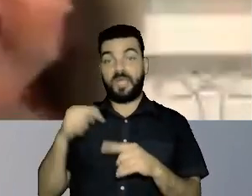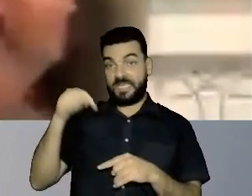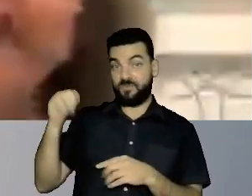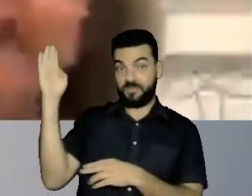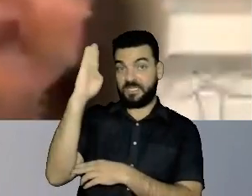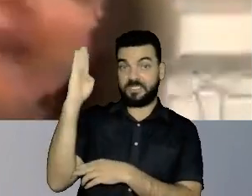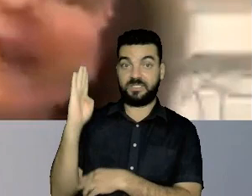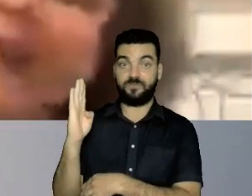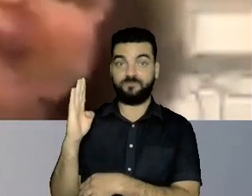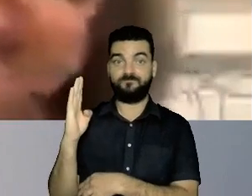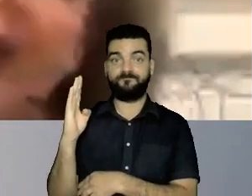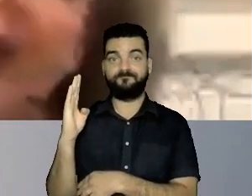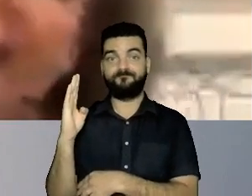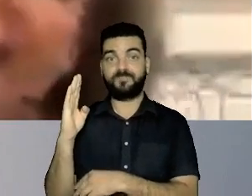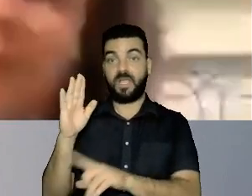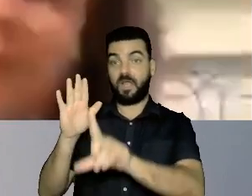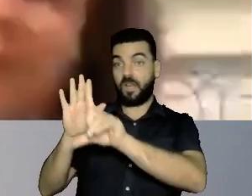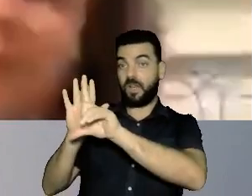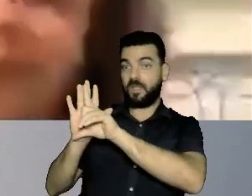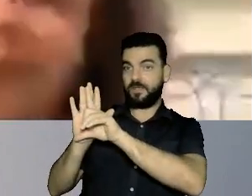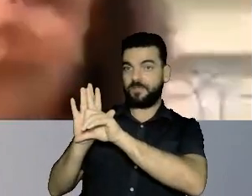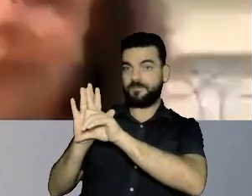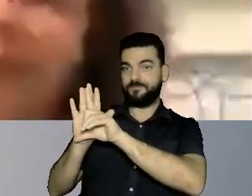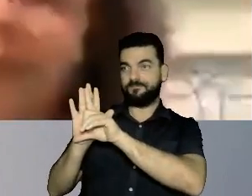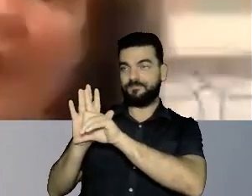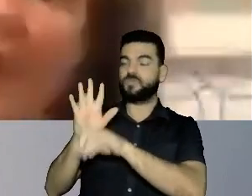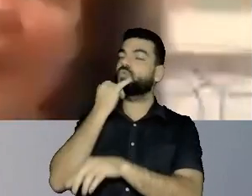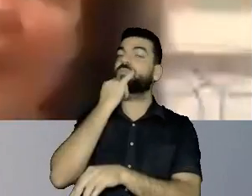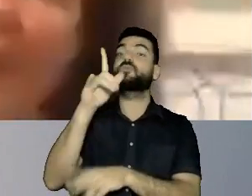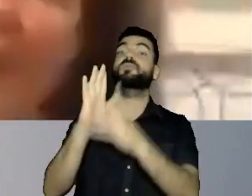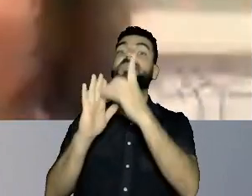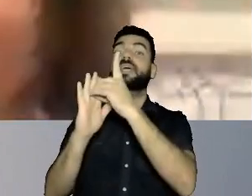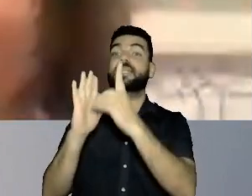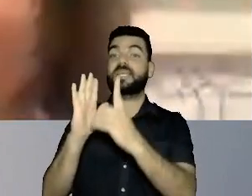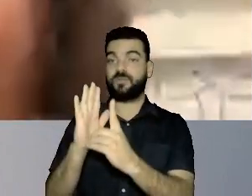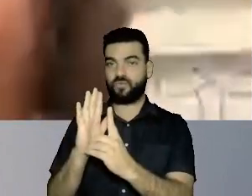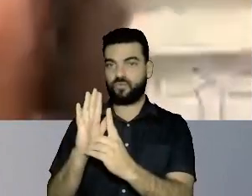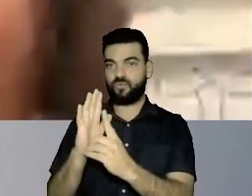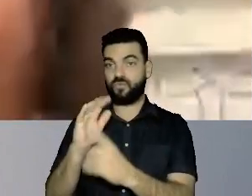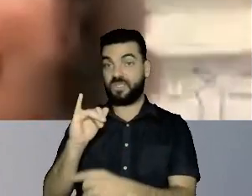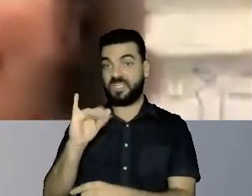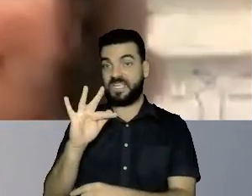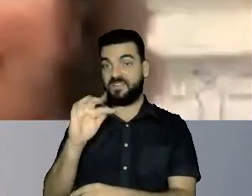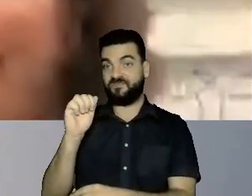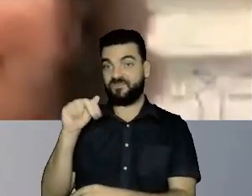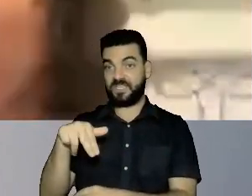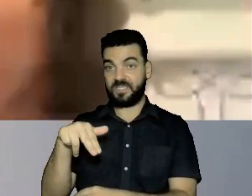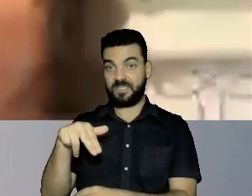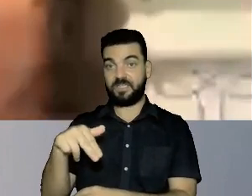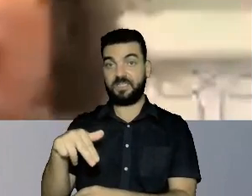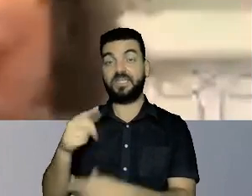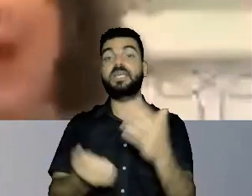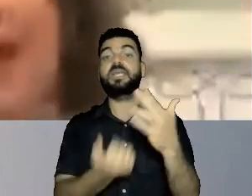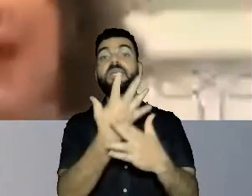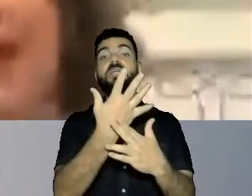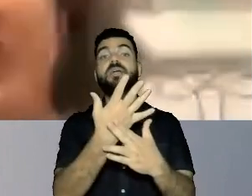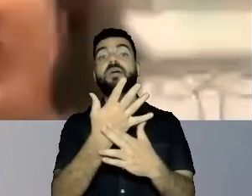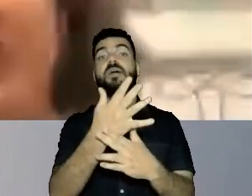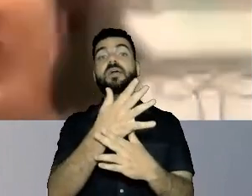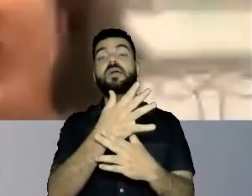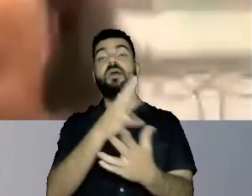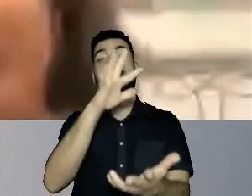mulher. E isso é muito interessante, porque no Brasil, a